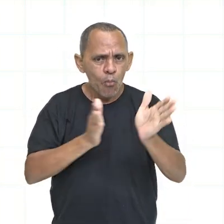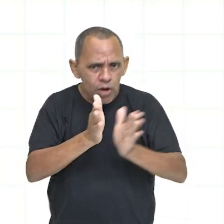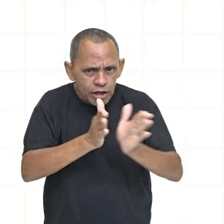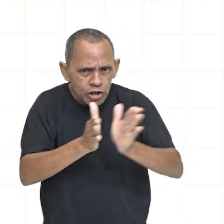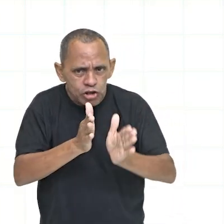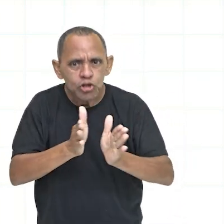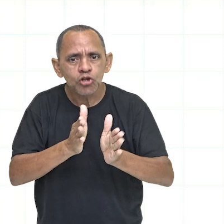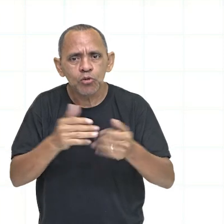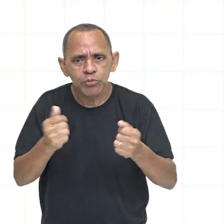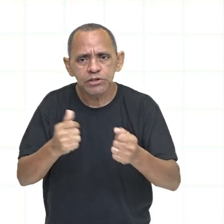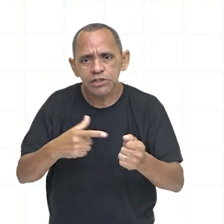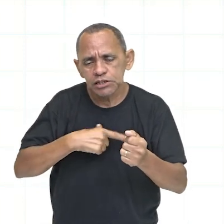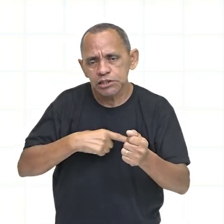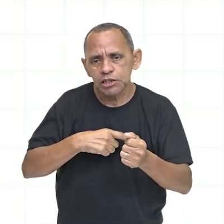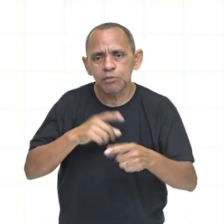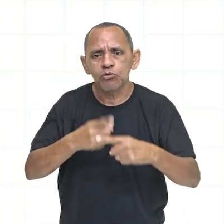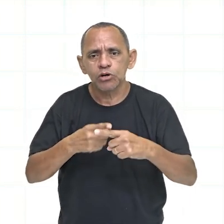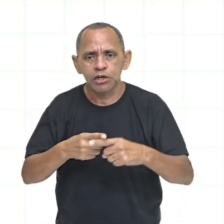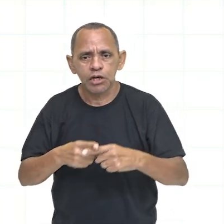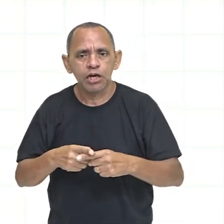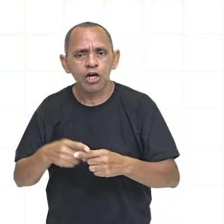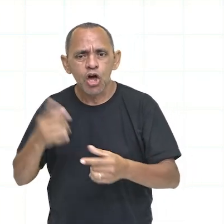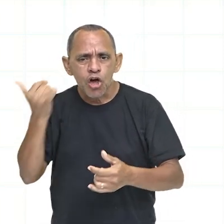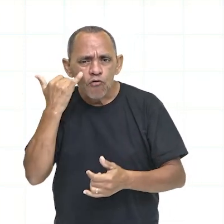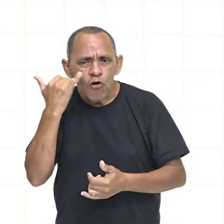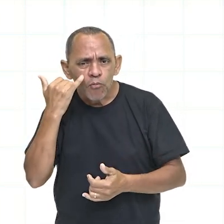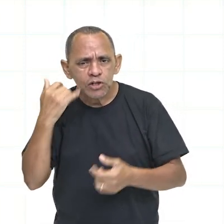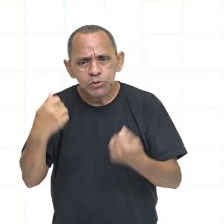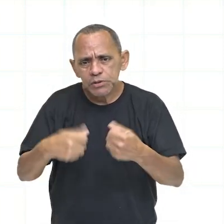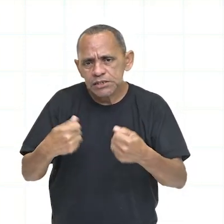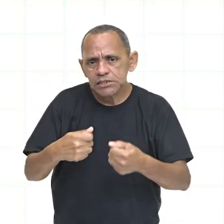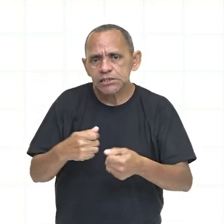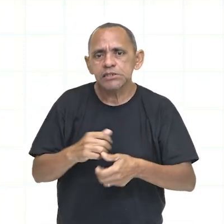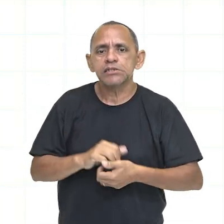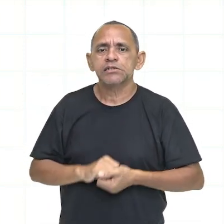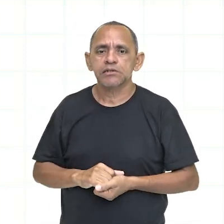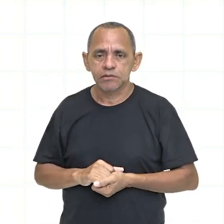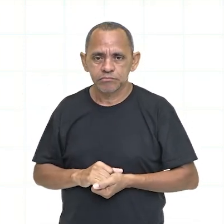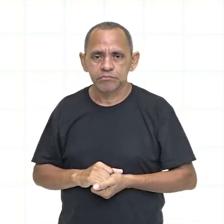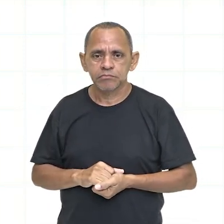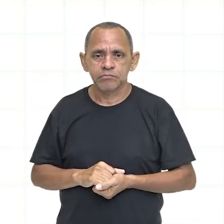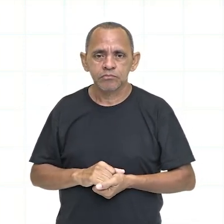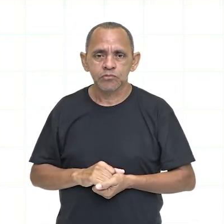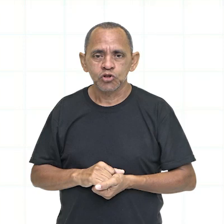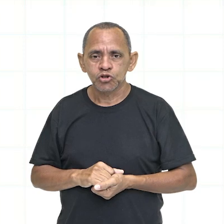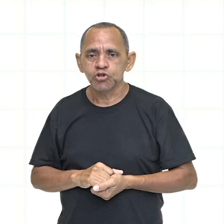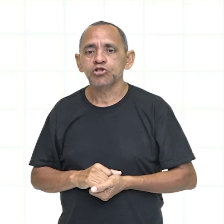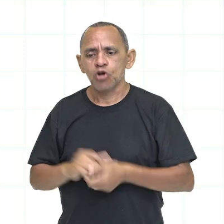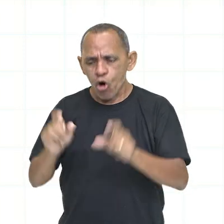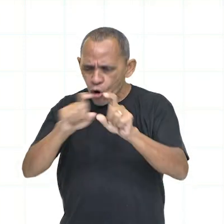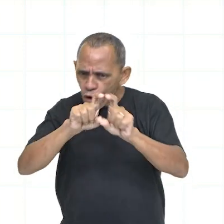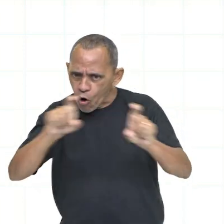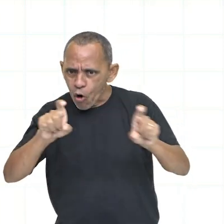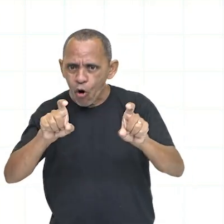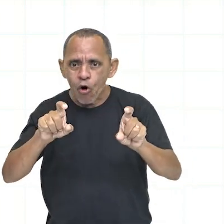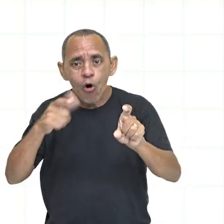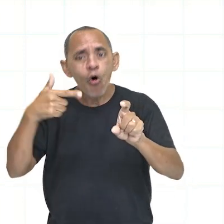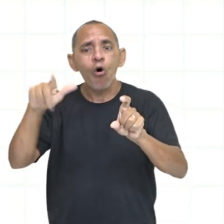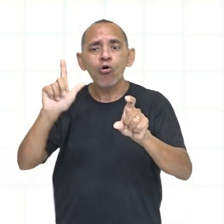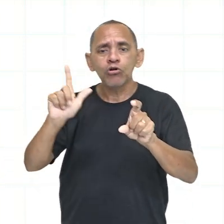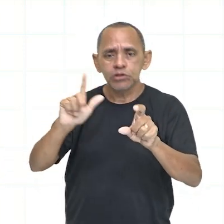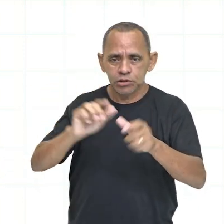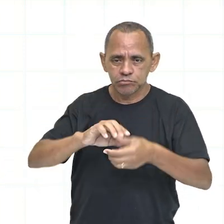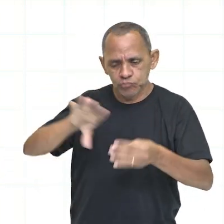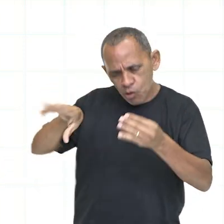e que estão sendo trazidas ali e precisa de mais de uma oração para dar conta, né, dessa